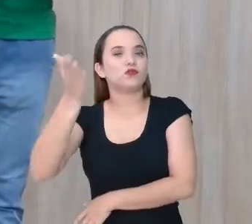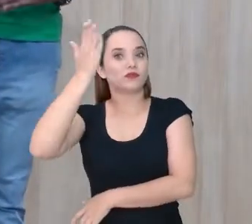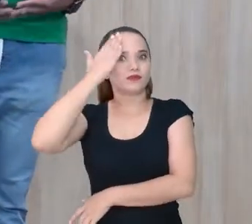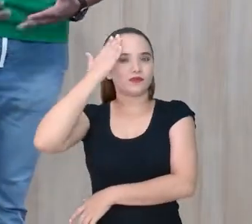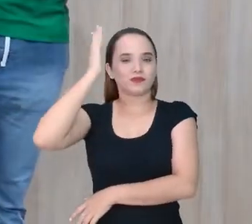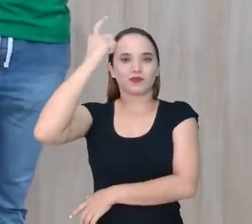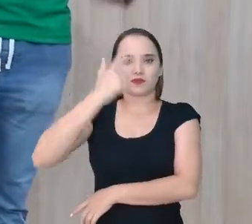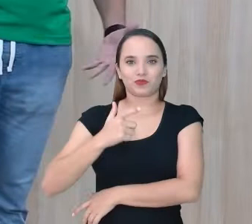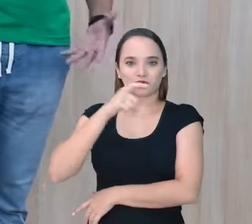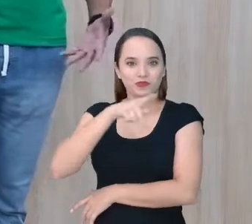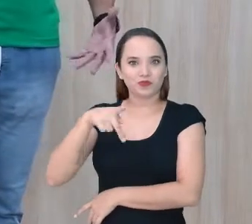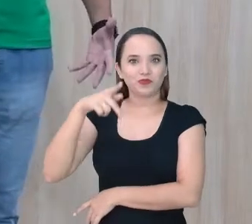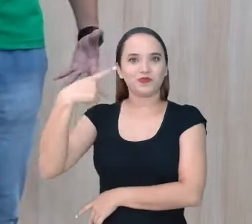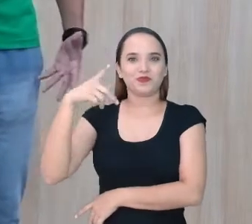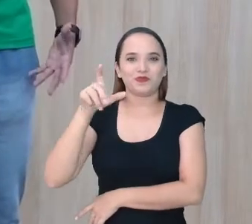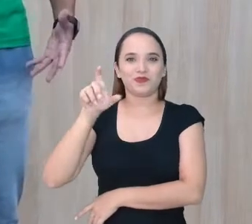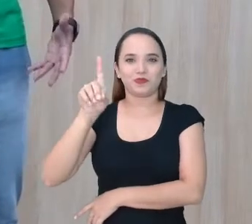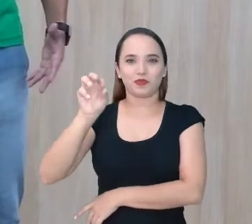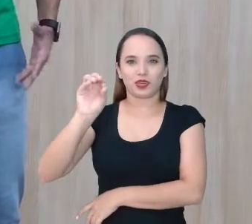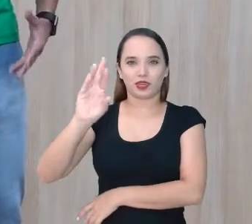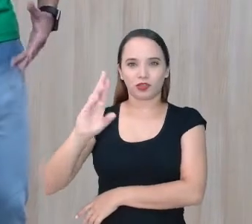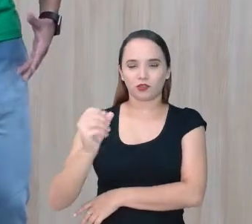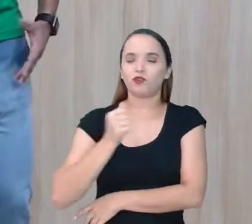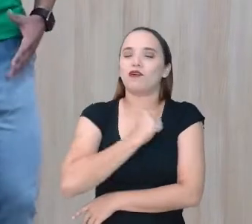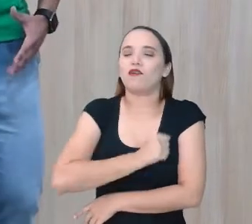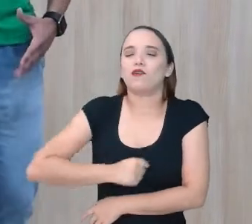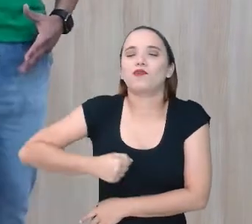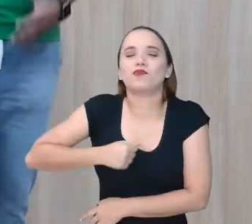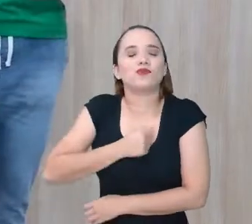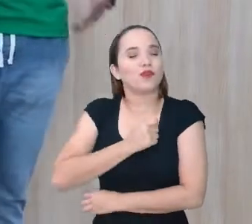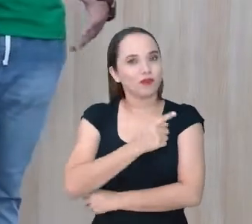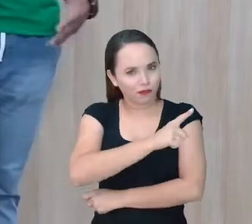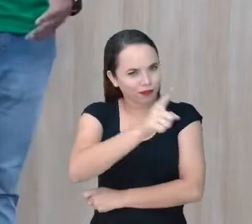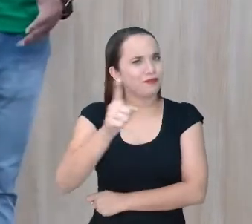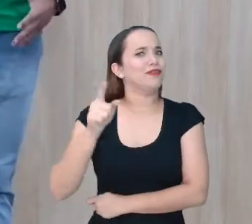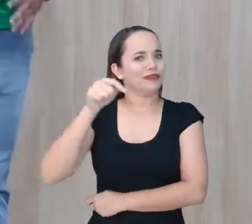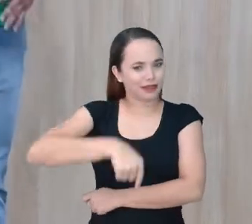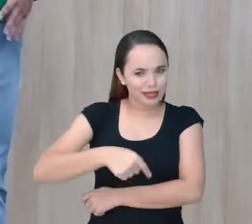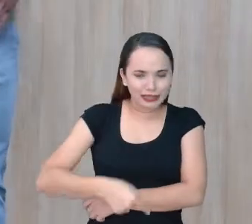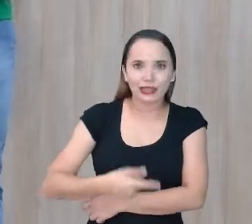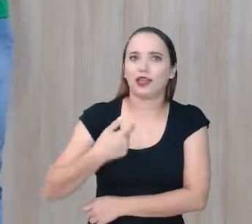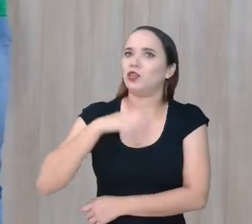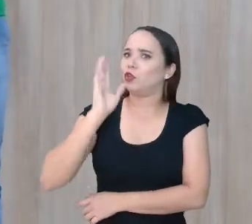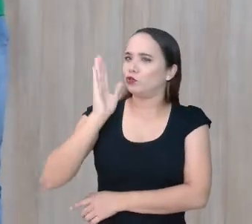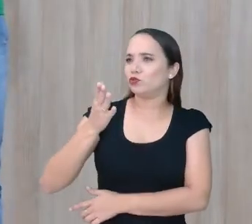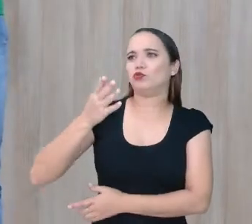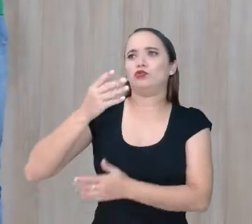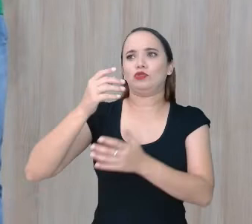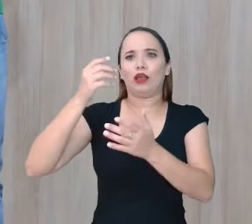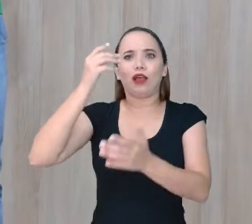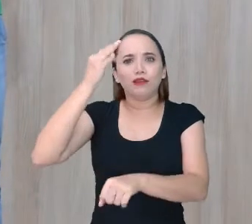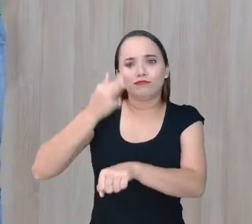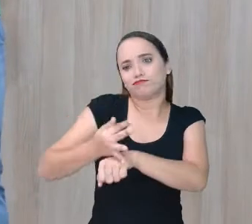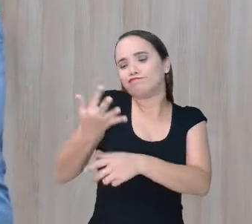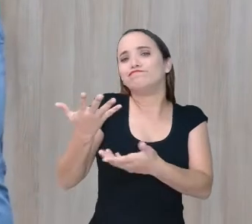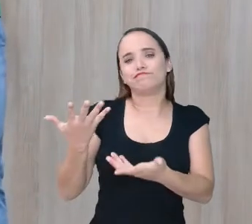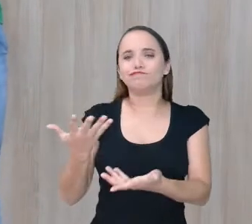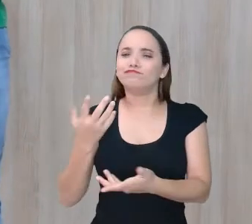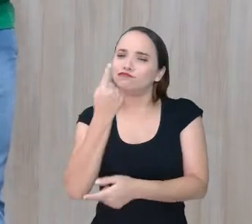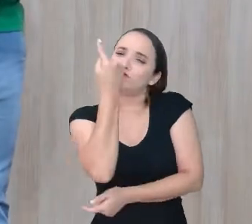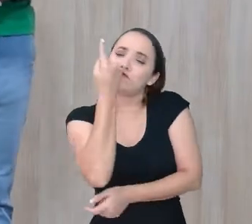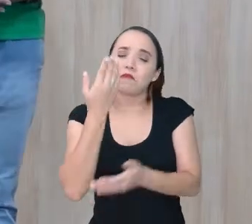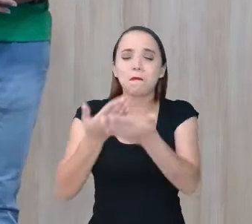Pedro Vitor, estava com saudades de vocês aqui, mesmo que por uma aula só eu me ausentei, mas estamos de volta aqui para